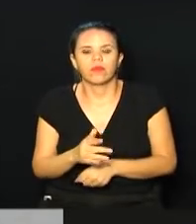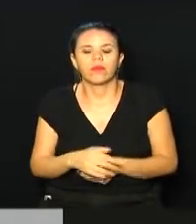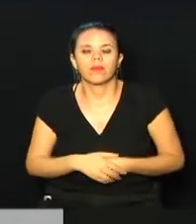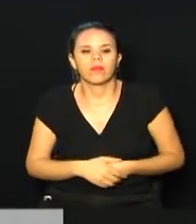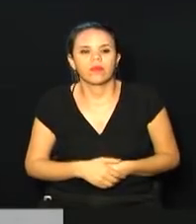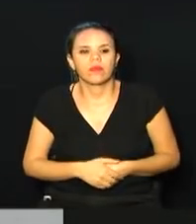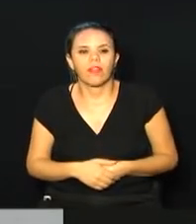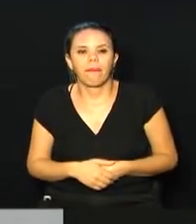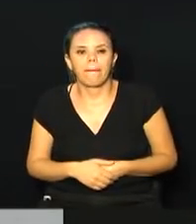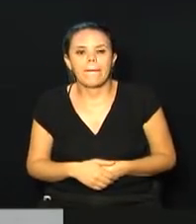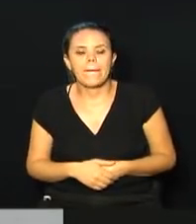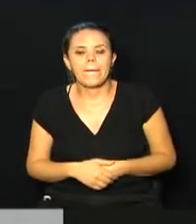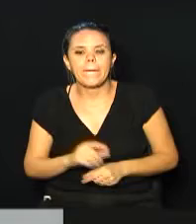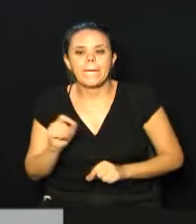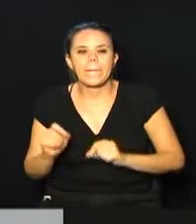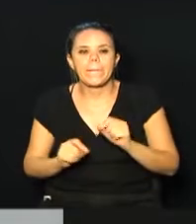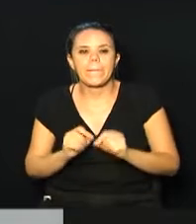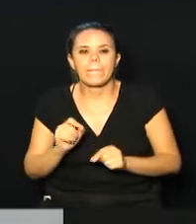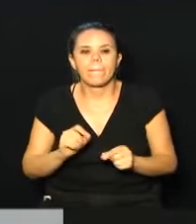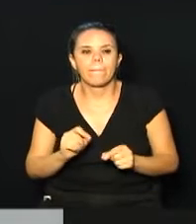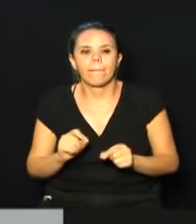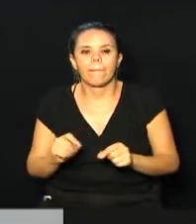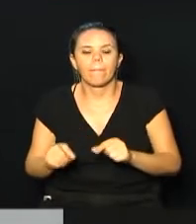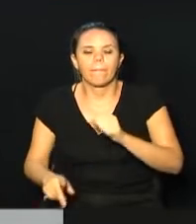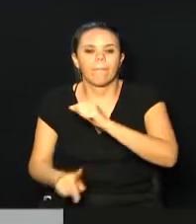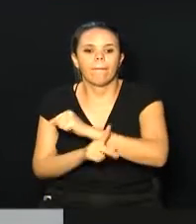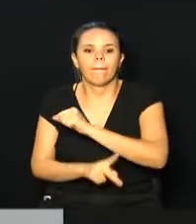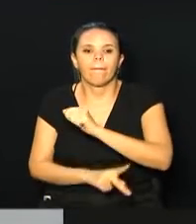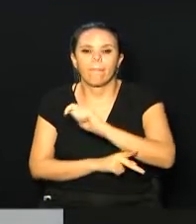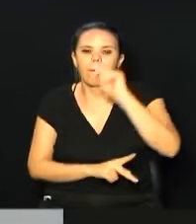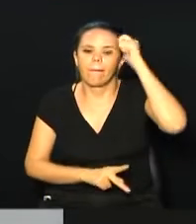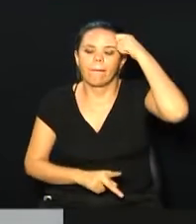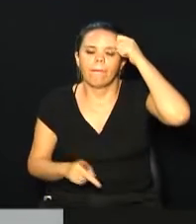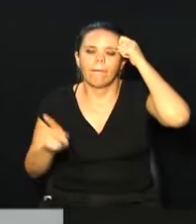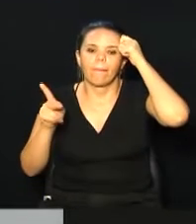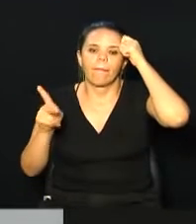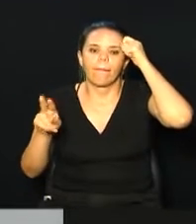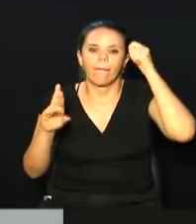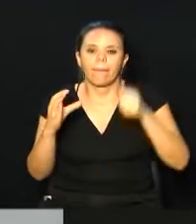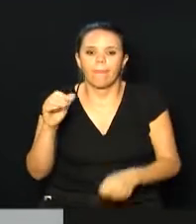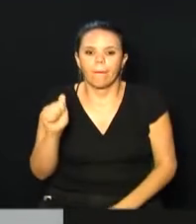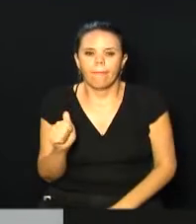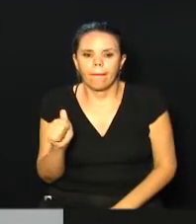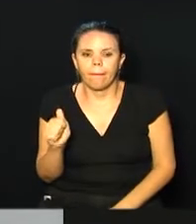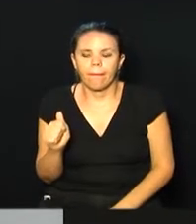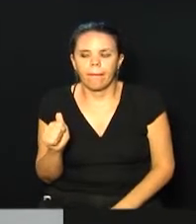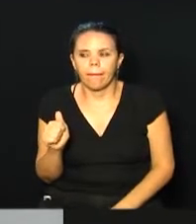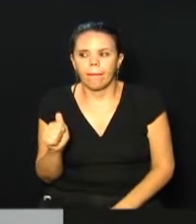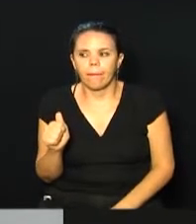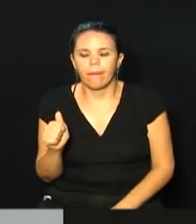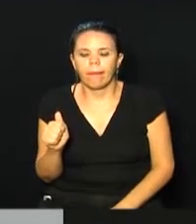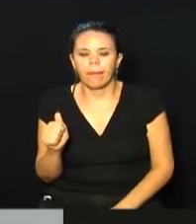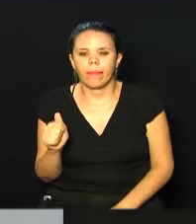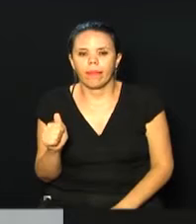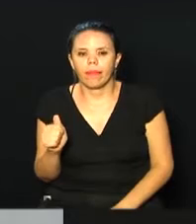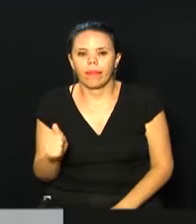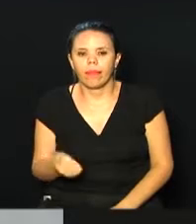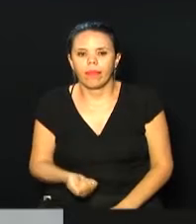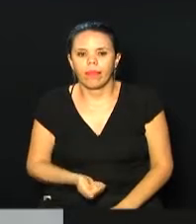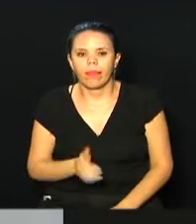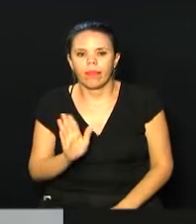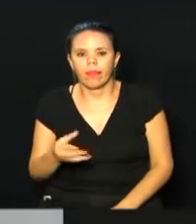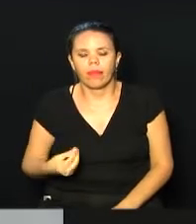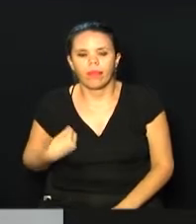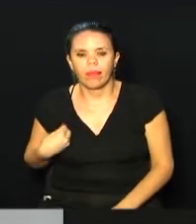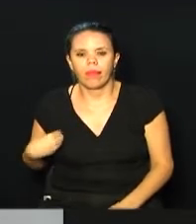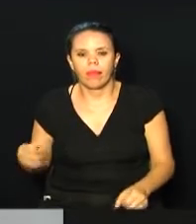microbacia, que é a da Ponte Preta, do Proença, né? E ele já está